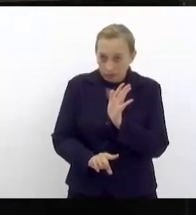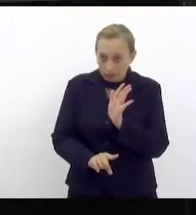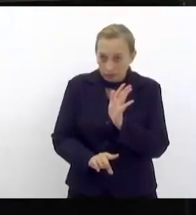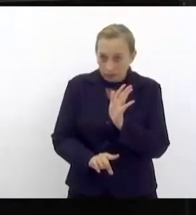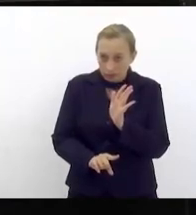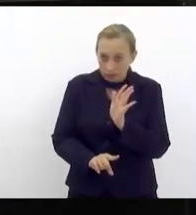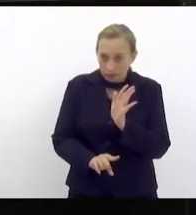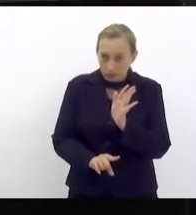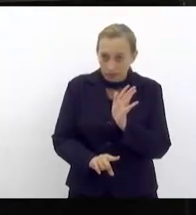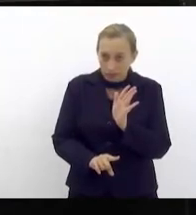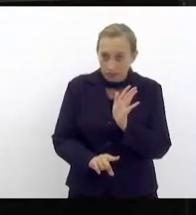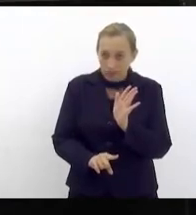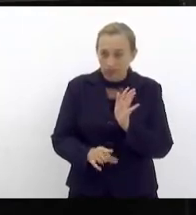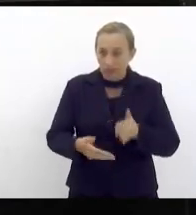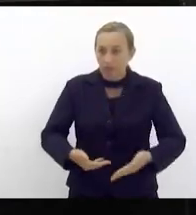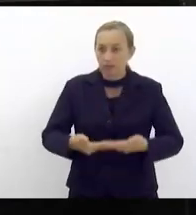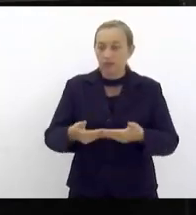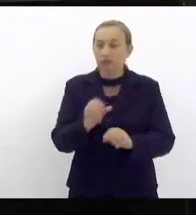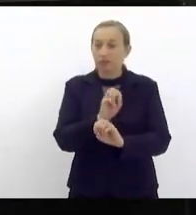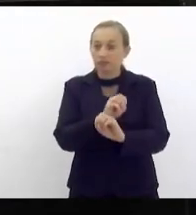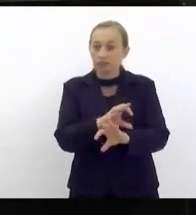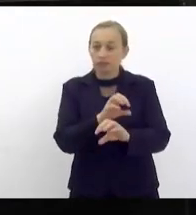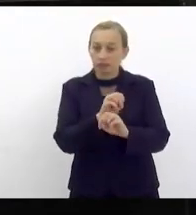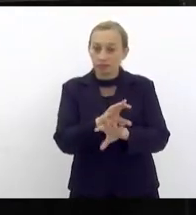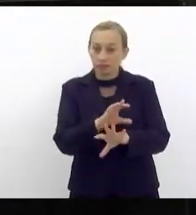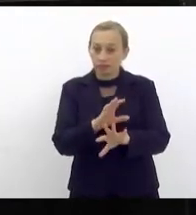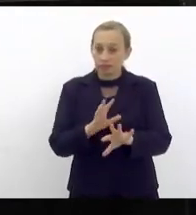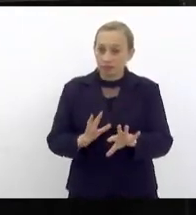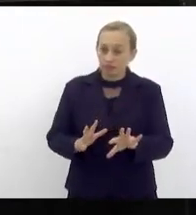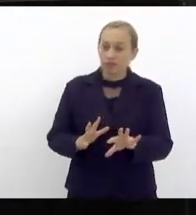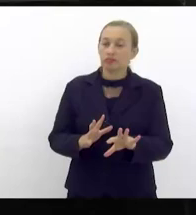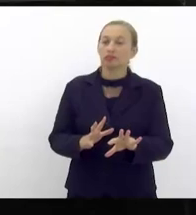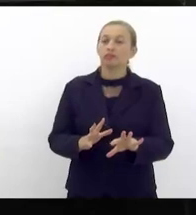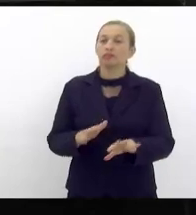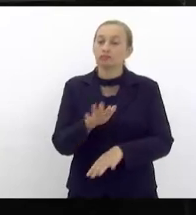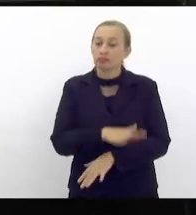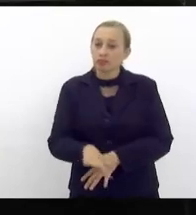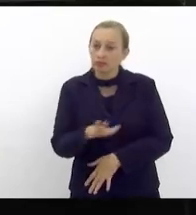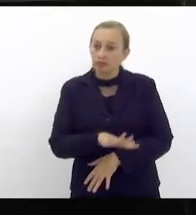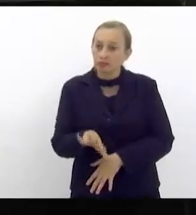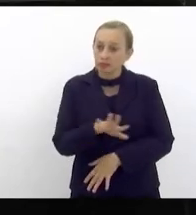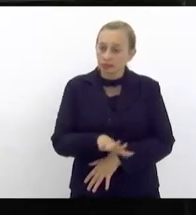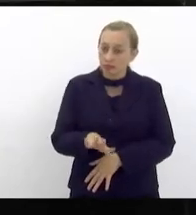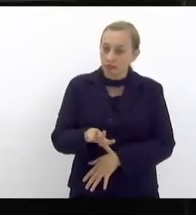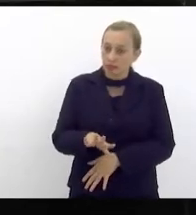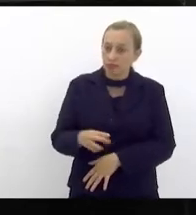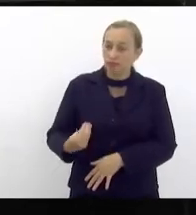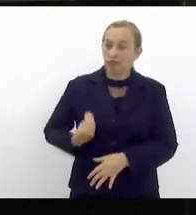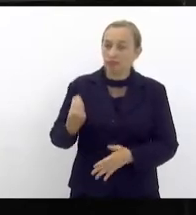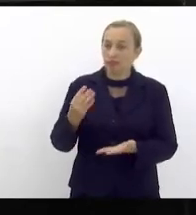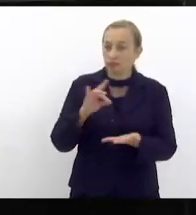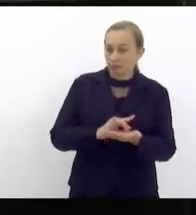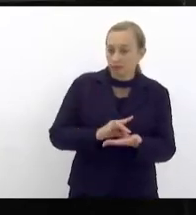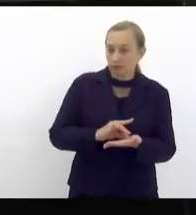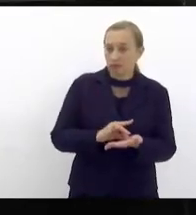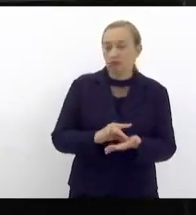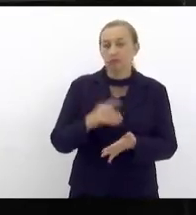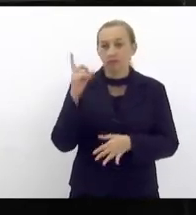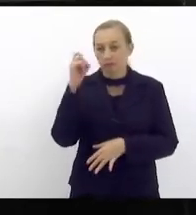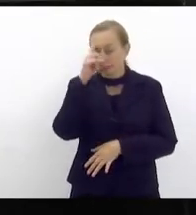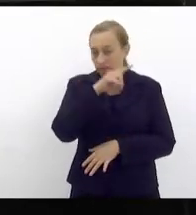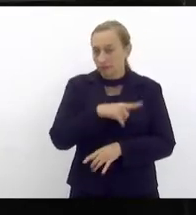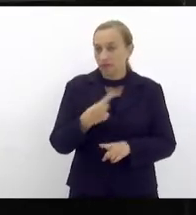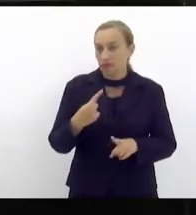relação a hidratação e oferta de ensino regular para crianças que vivem essa realidade de extrema vulnerabilidade